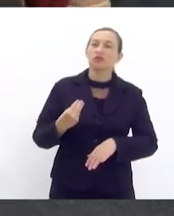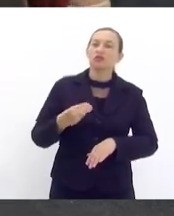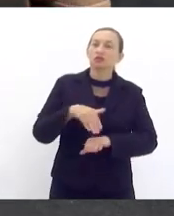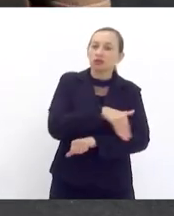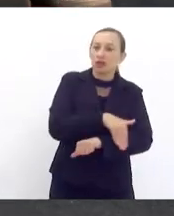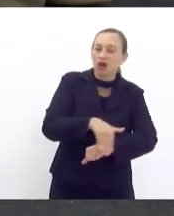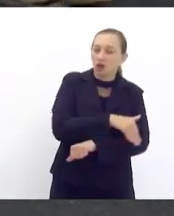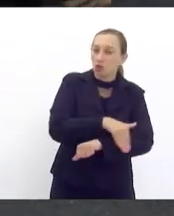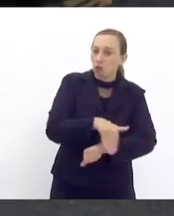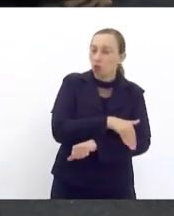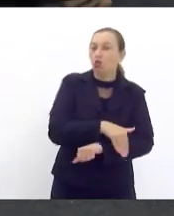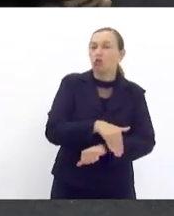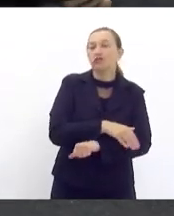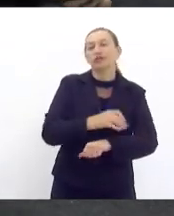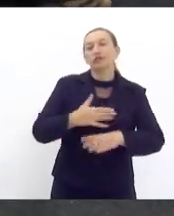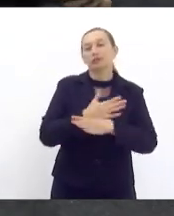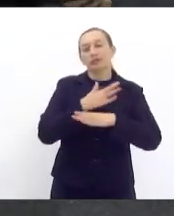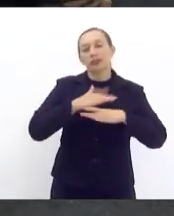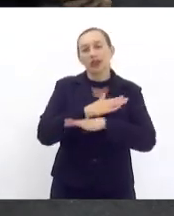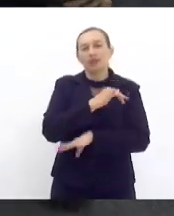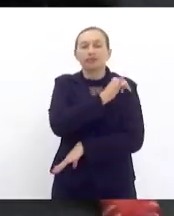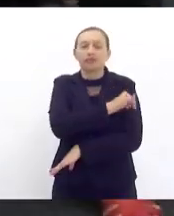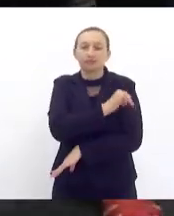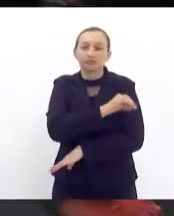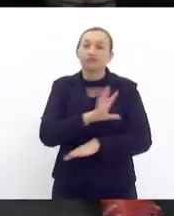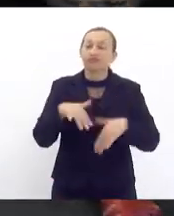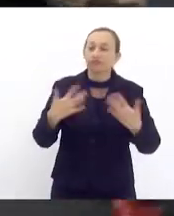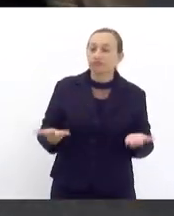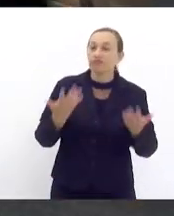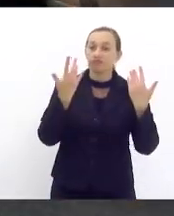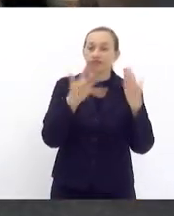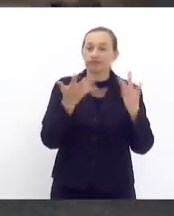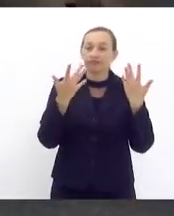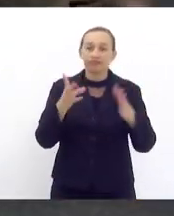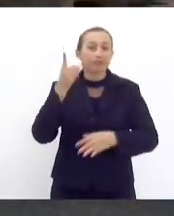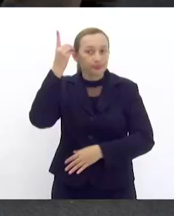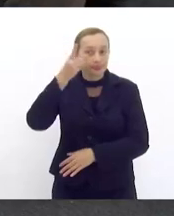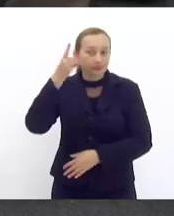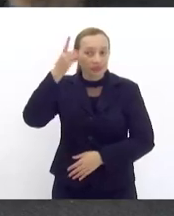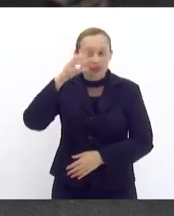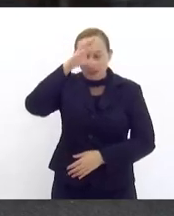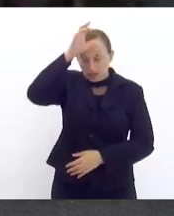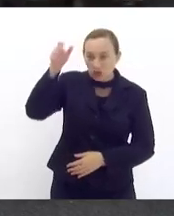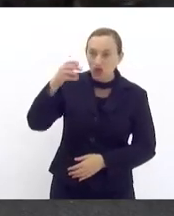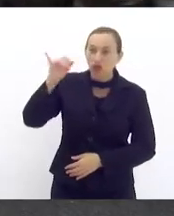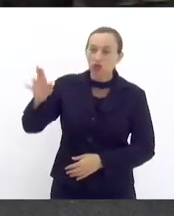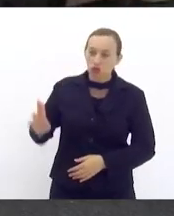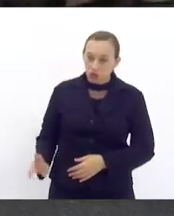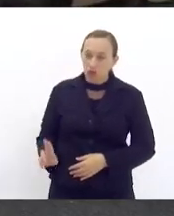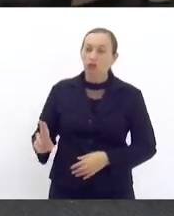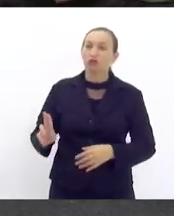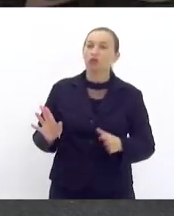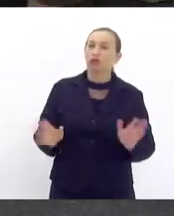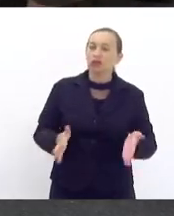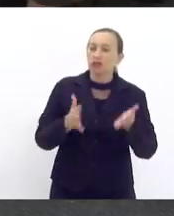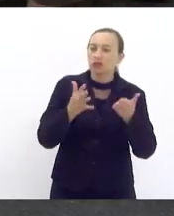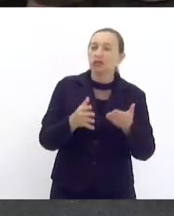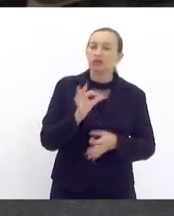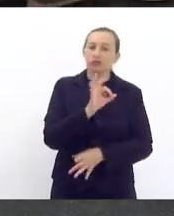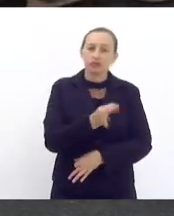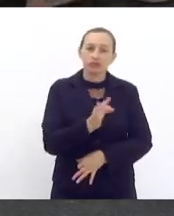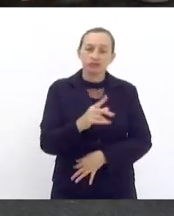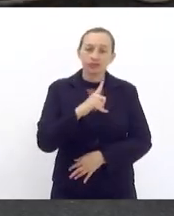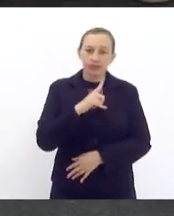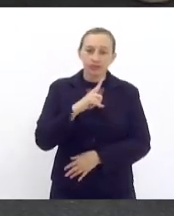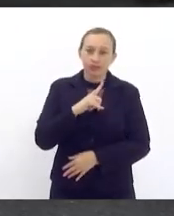na rua na Cidade do Rio de Janeiro então Parabéns deputado da tia Ju pela iniciativa e nós temos certeza